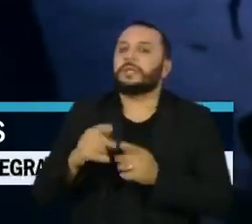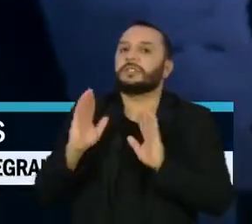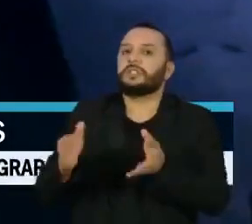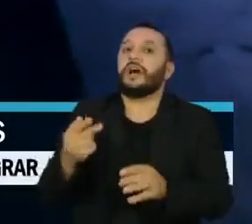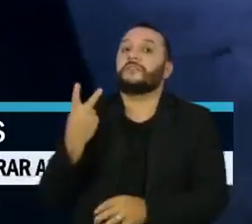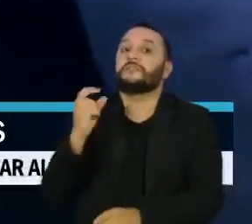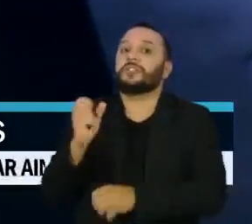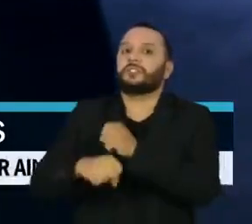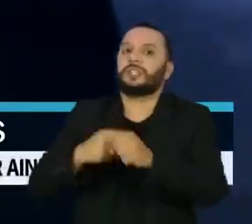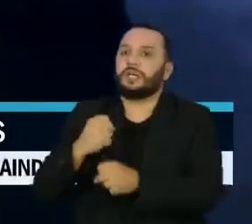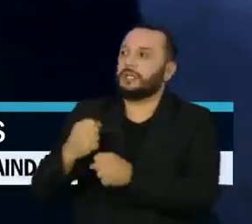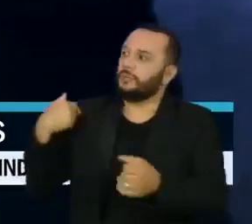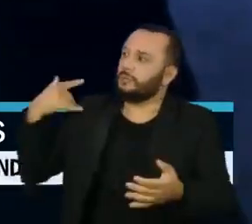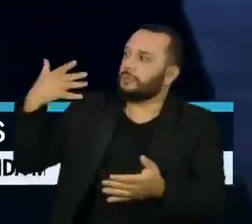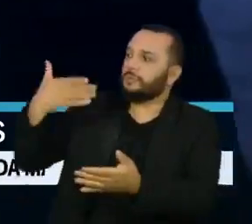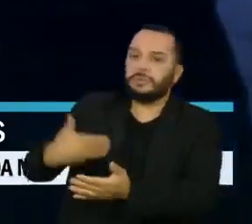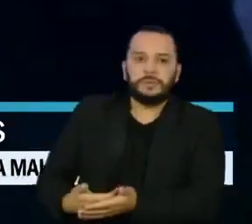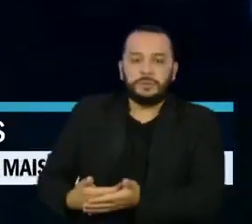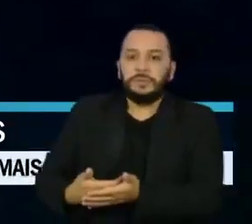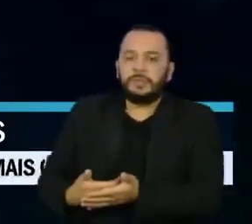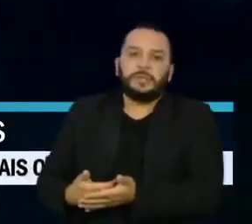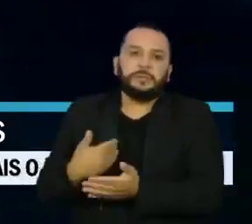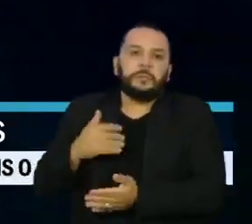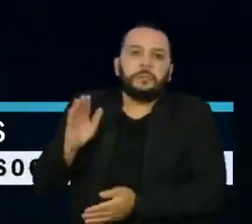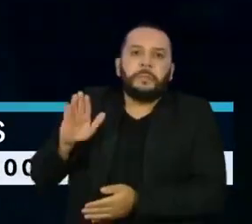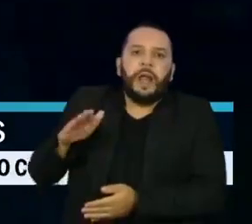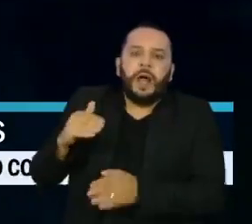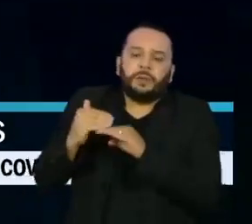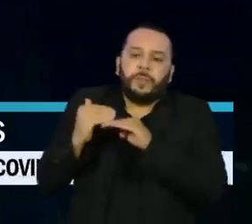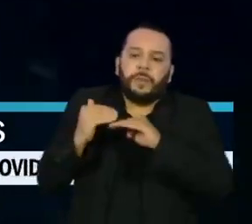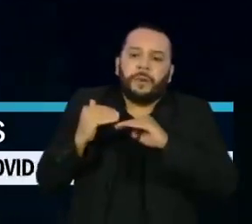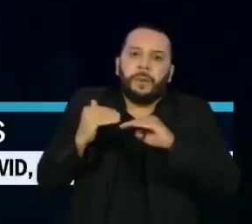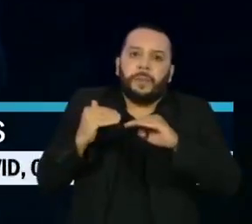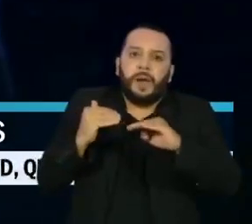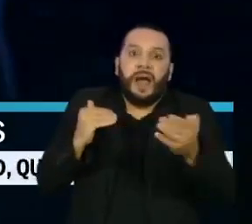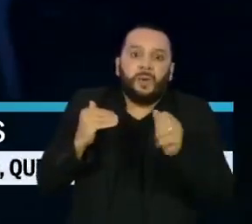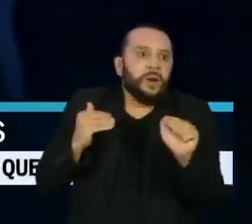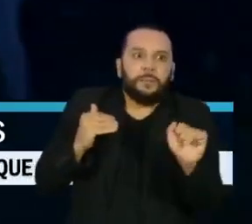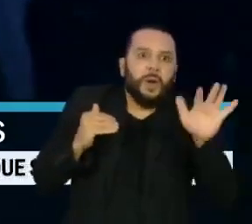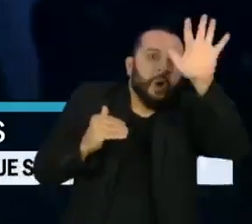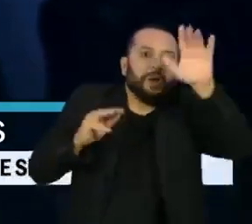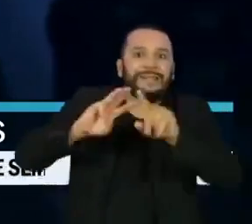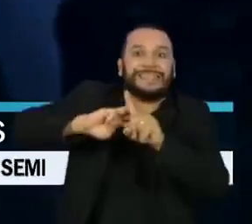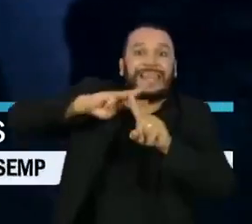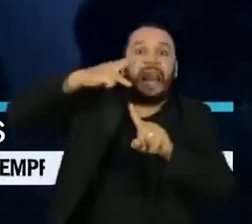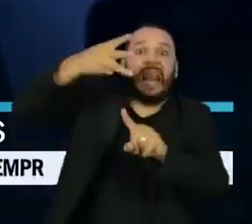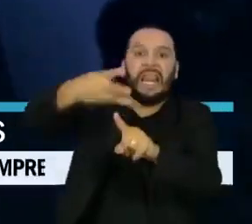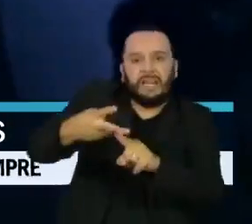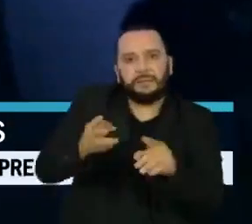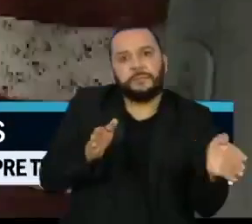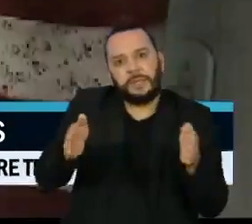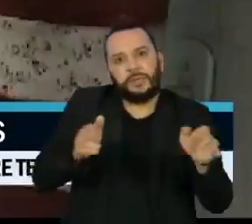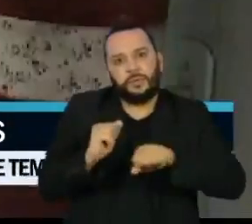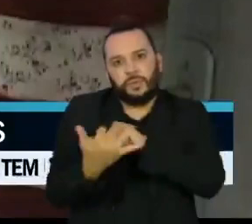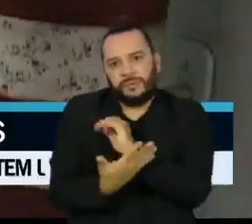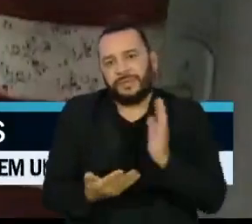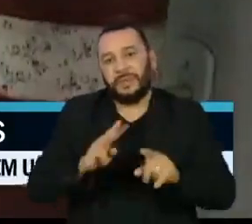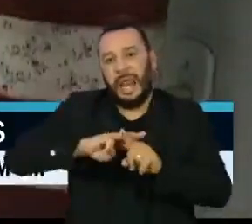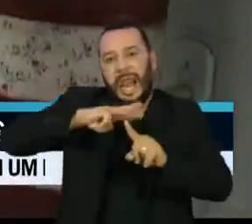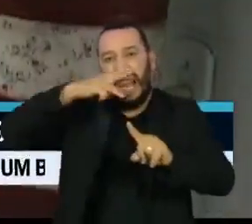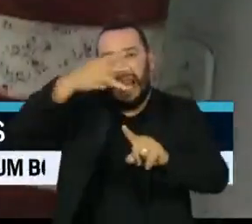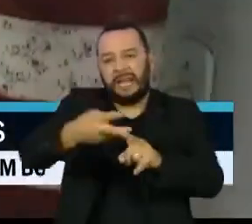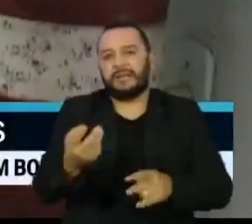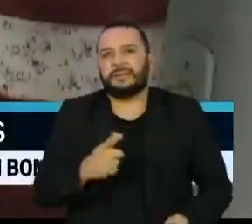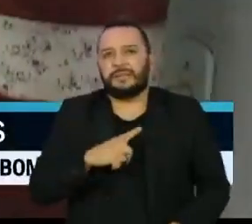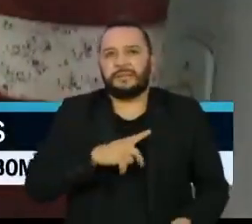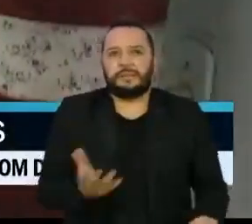nossas vidas não aumentavam tanto, segundo os dados do IBGE. Eles subiram o triplo da inflação nesse período. A lista